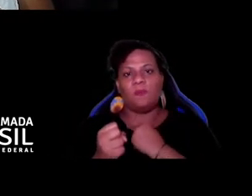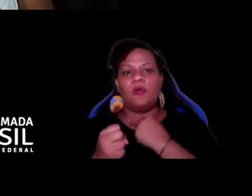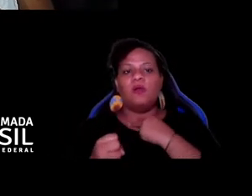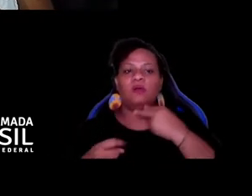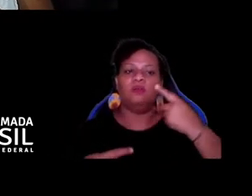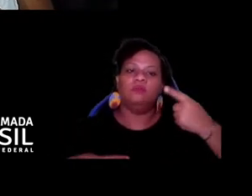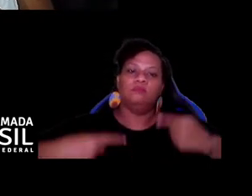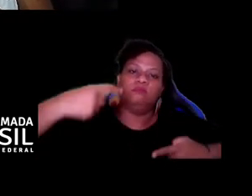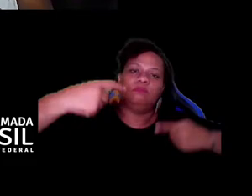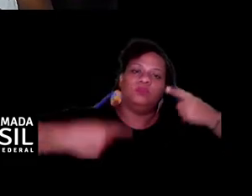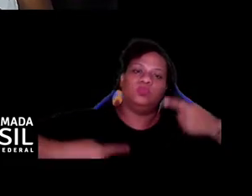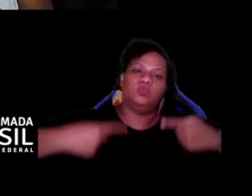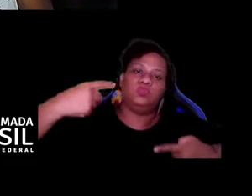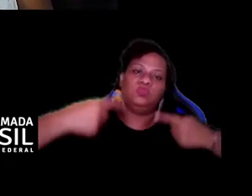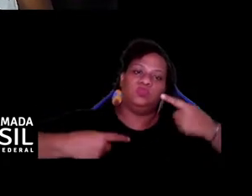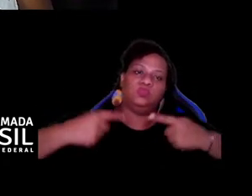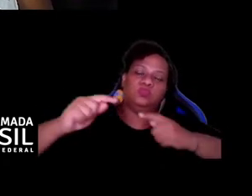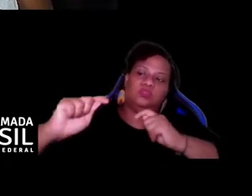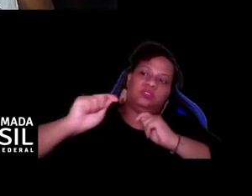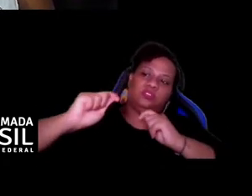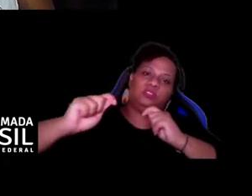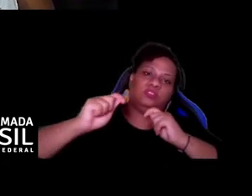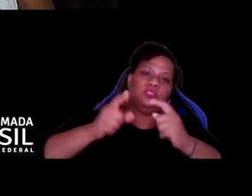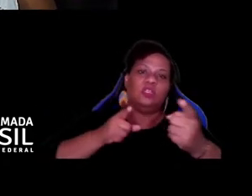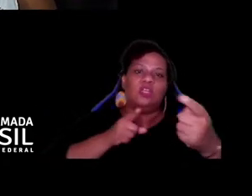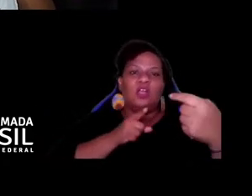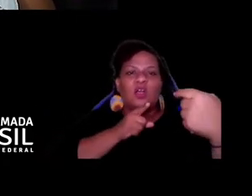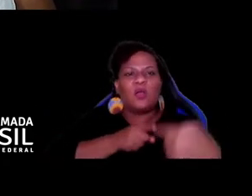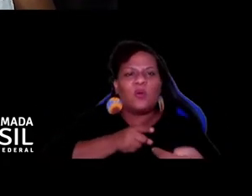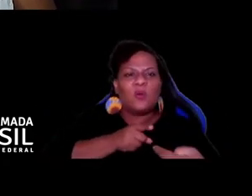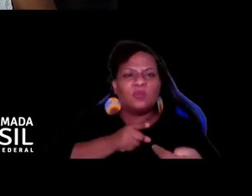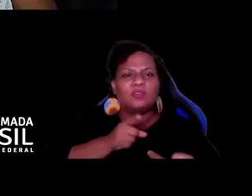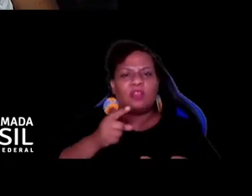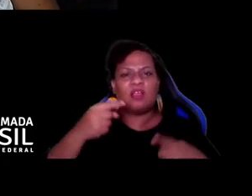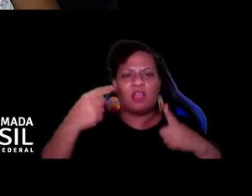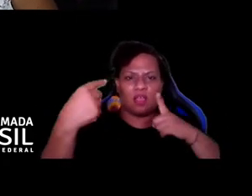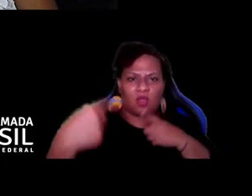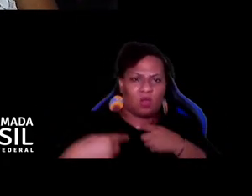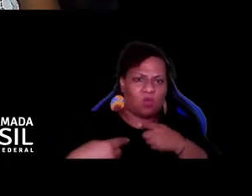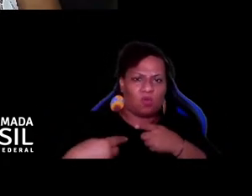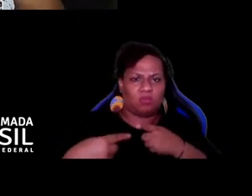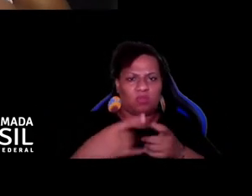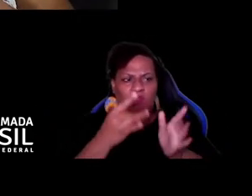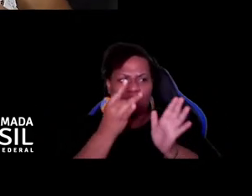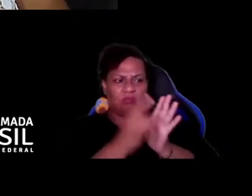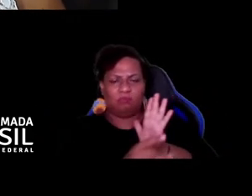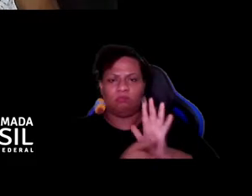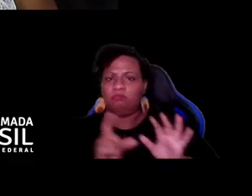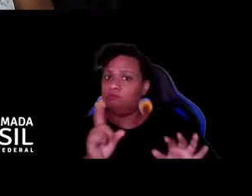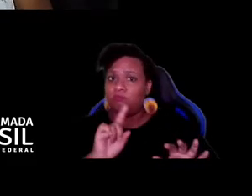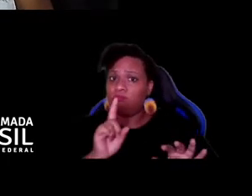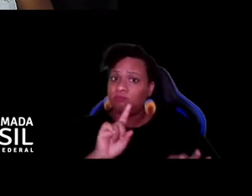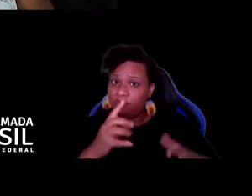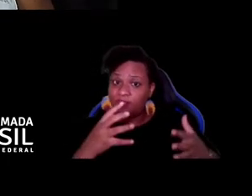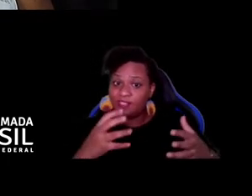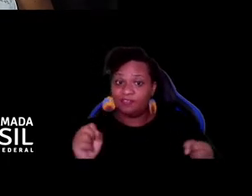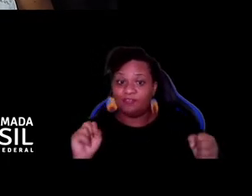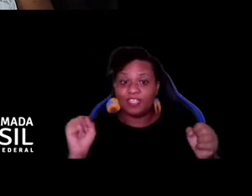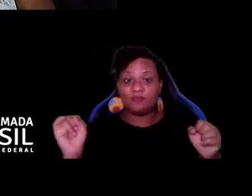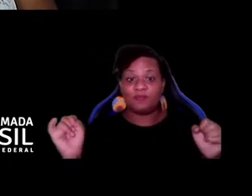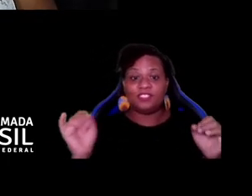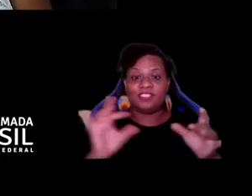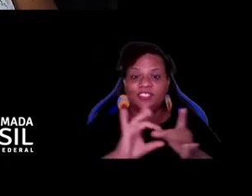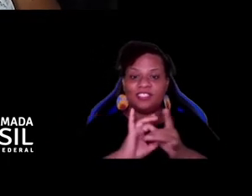essa corrente que tenta nos colocar em local de adversidade. Então, vamos se unir, né?